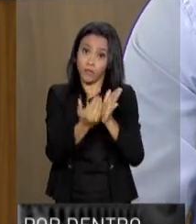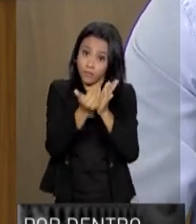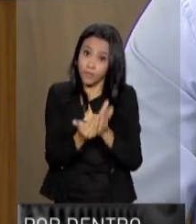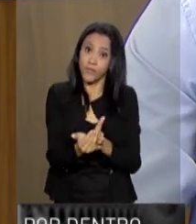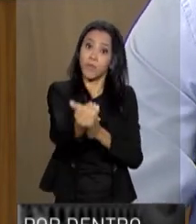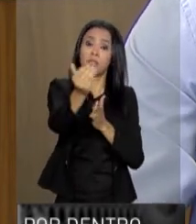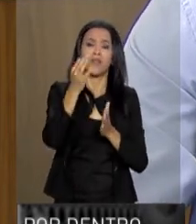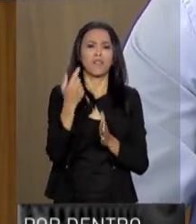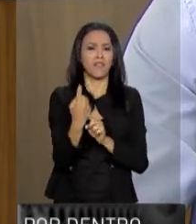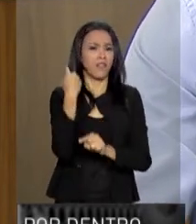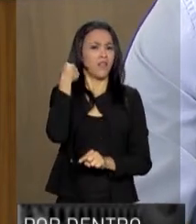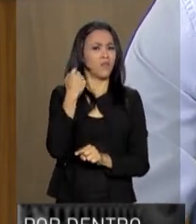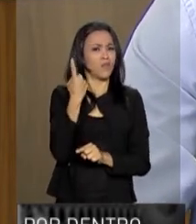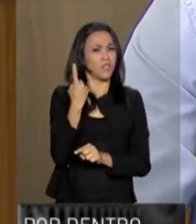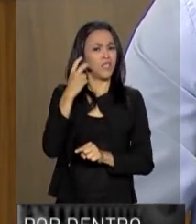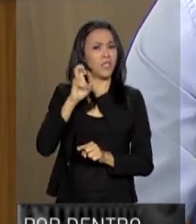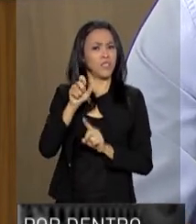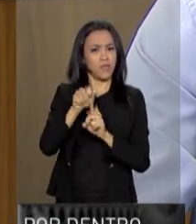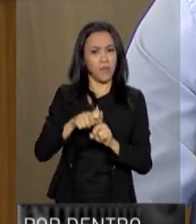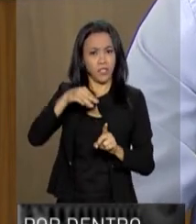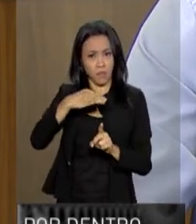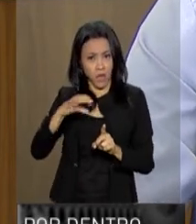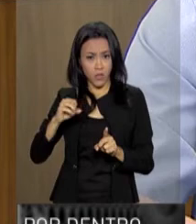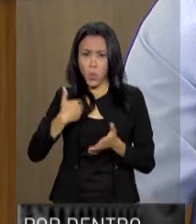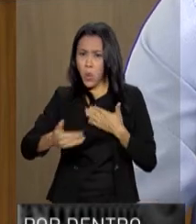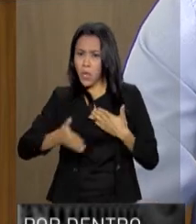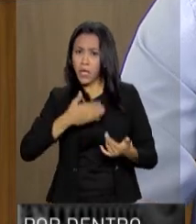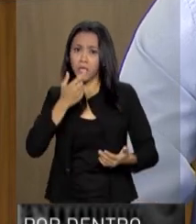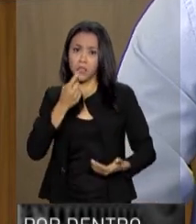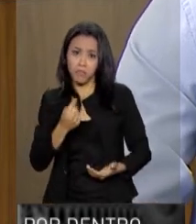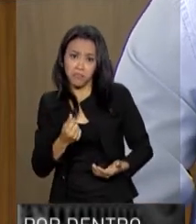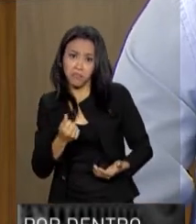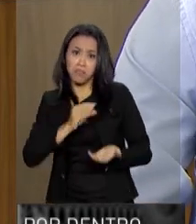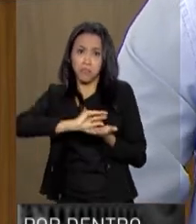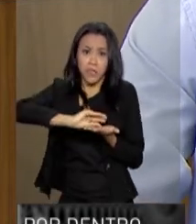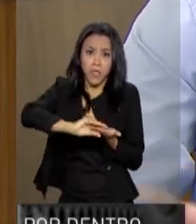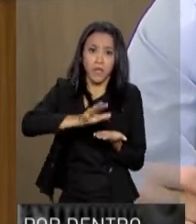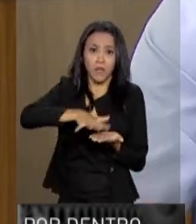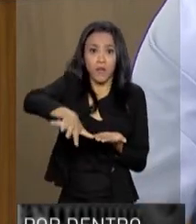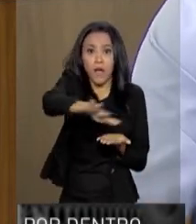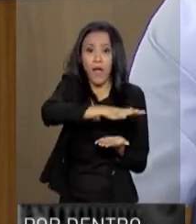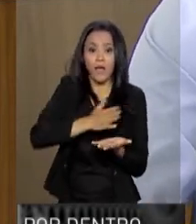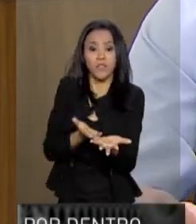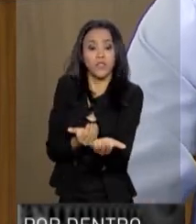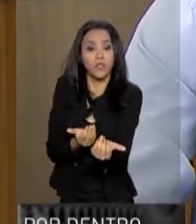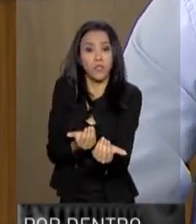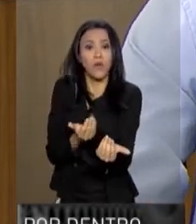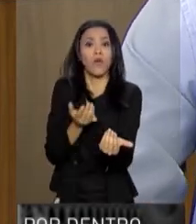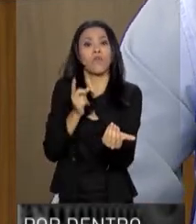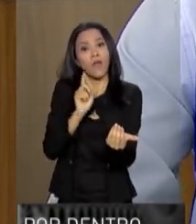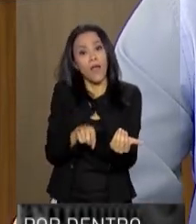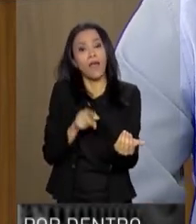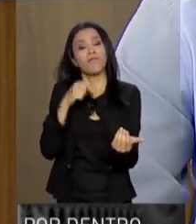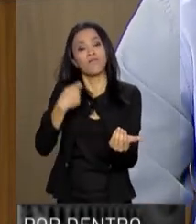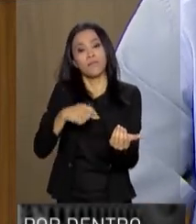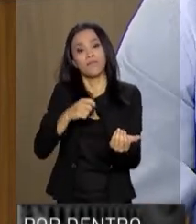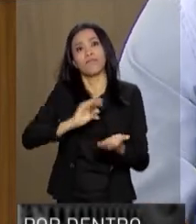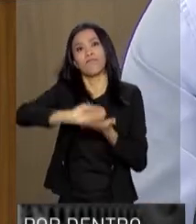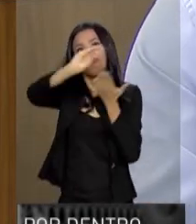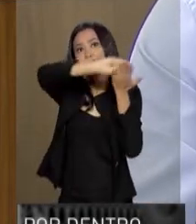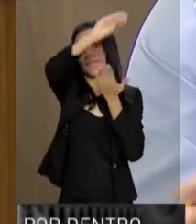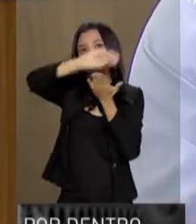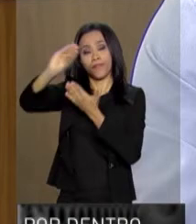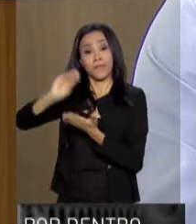de março qualquer recurso relacionado a políticas voltadas para a juventude serão destinados a estados municípios